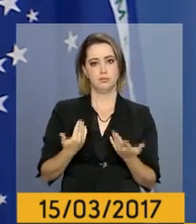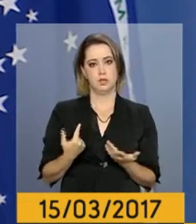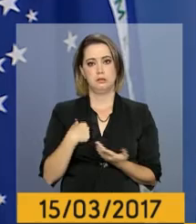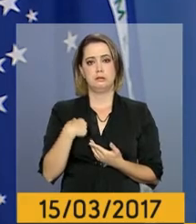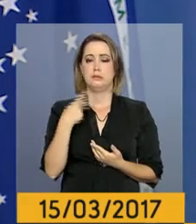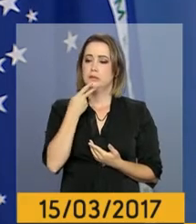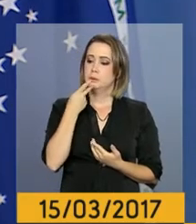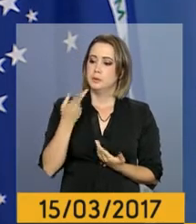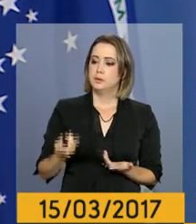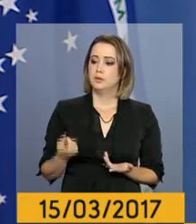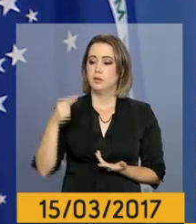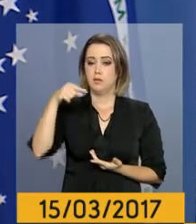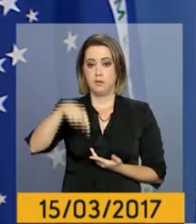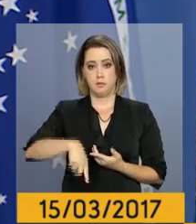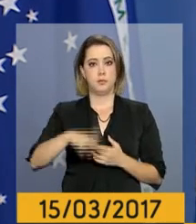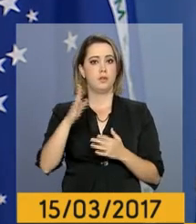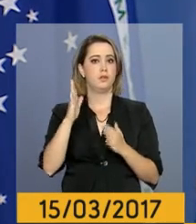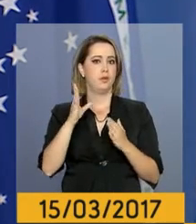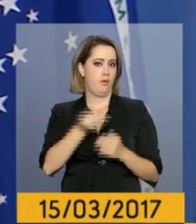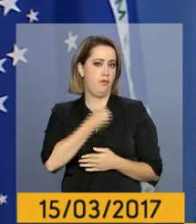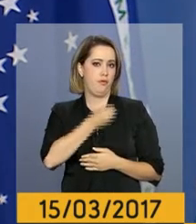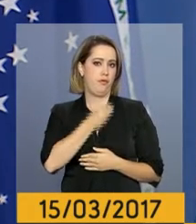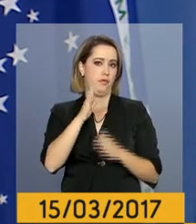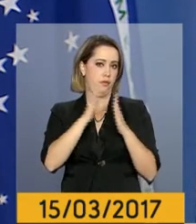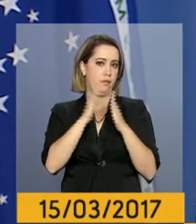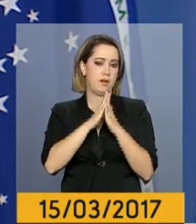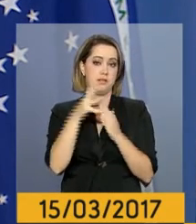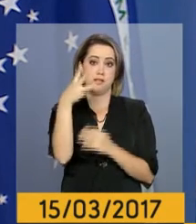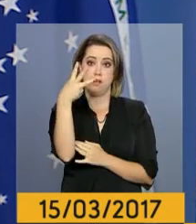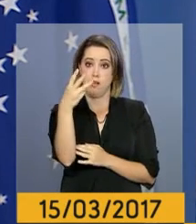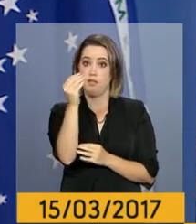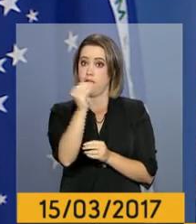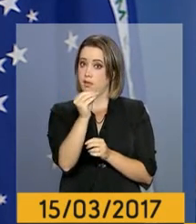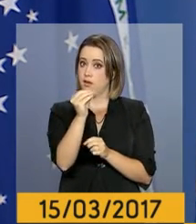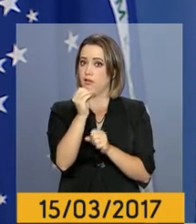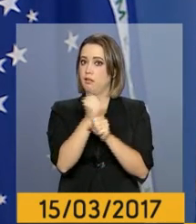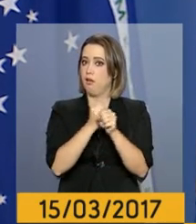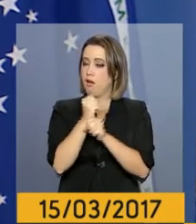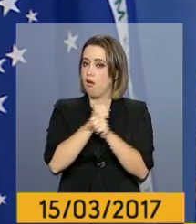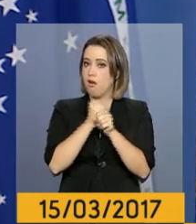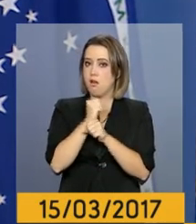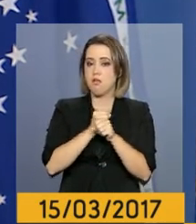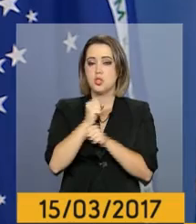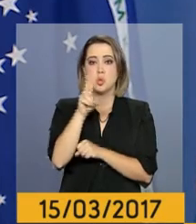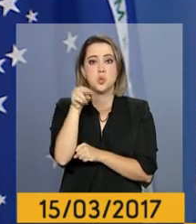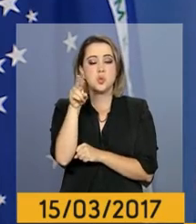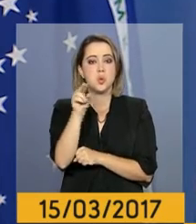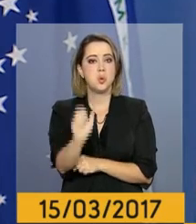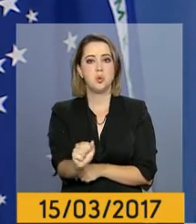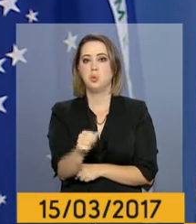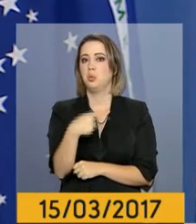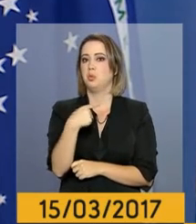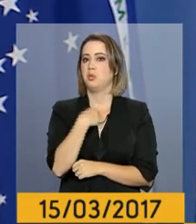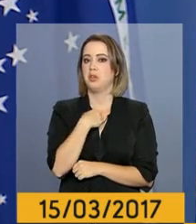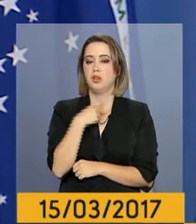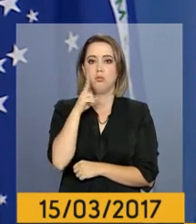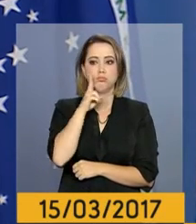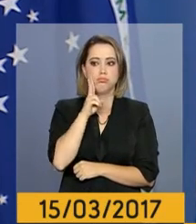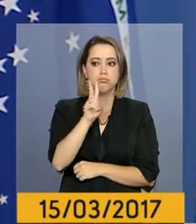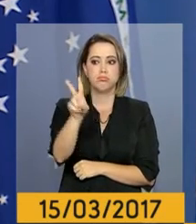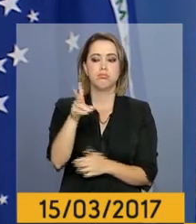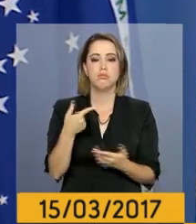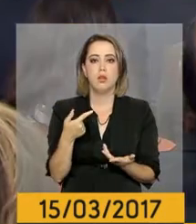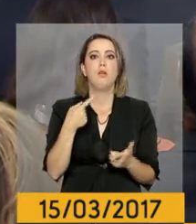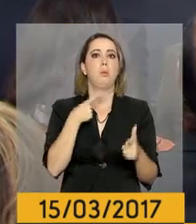estou morando praticamente base há 30 anos e jamais governador eu eu vou assistir a uma crise